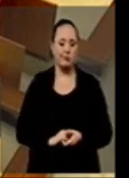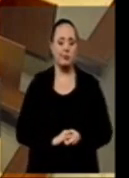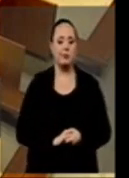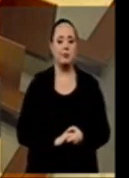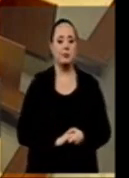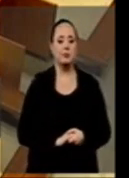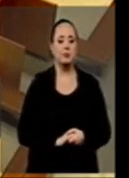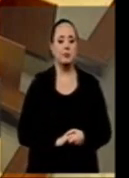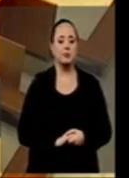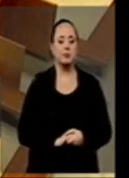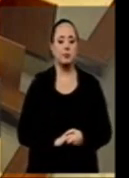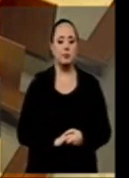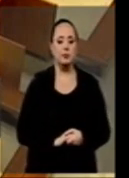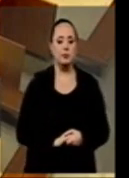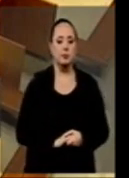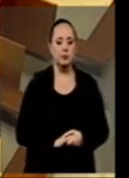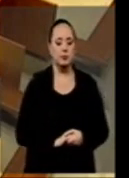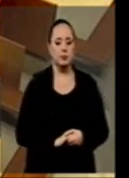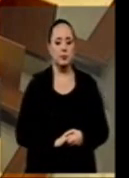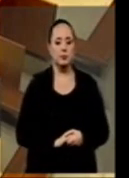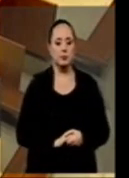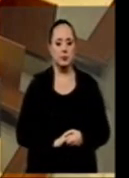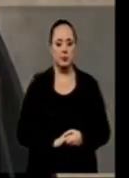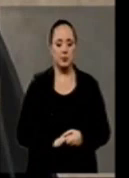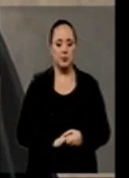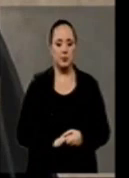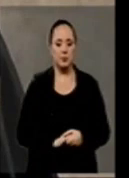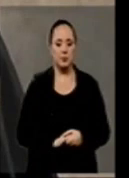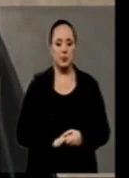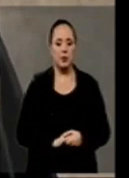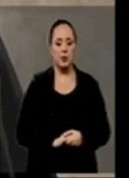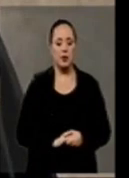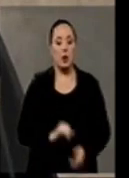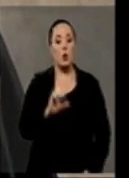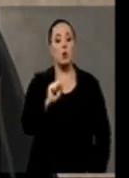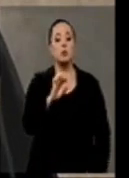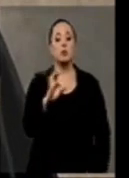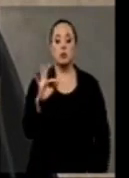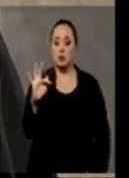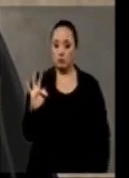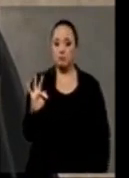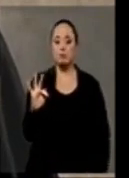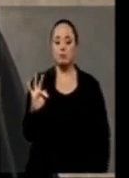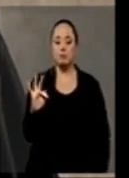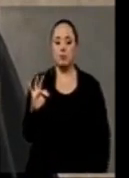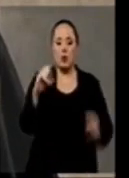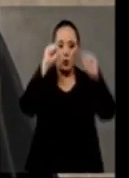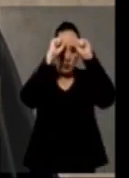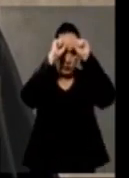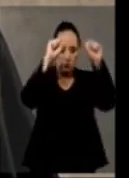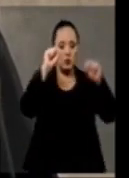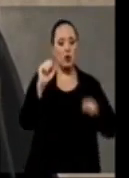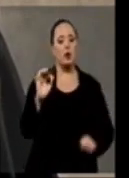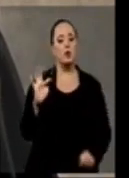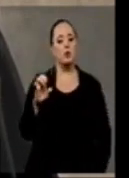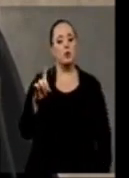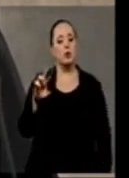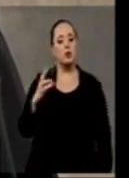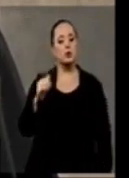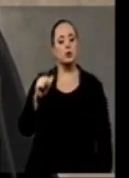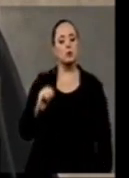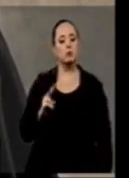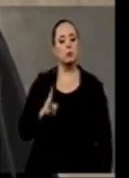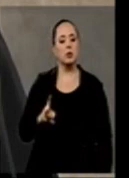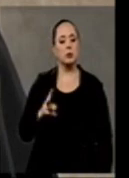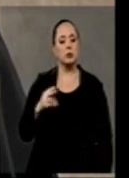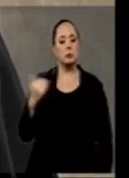básicos aos cidadãos o supremo tribunal federal como o tribunal da federação tem sido